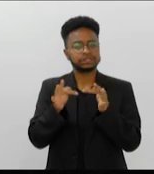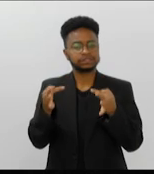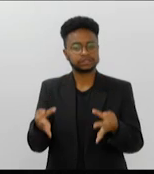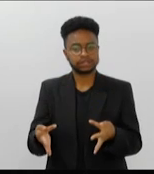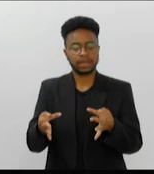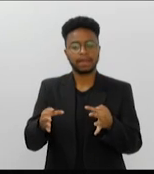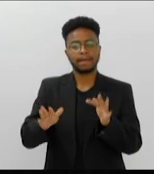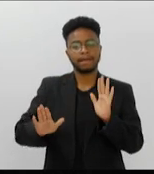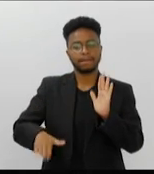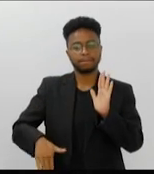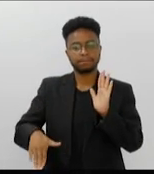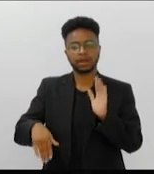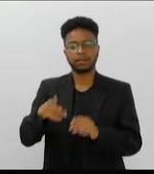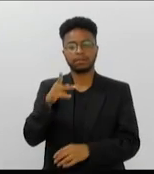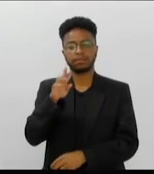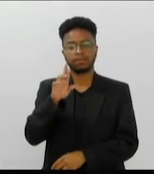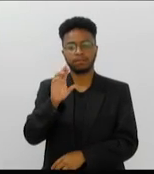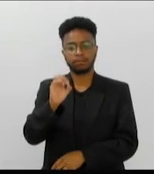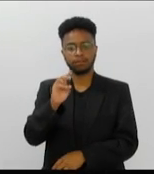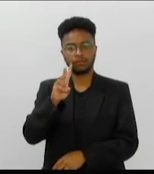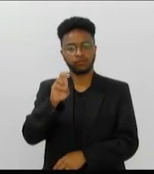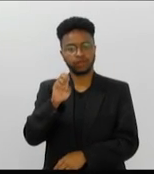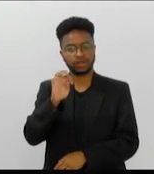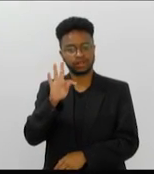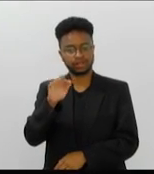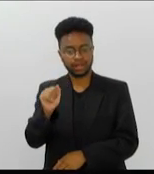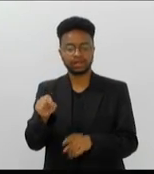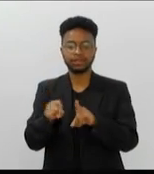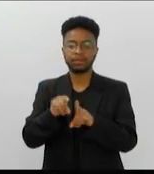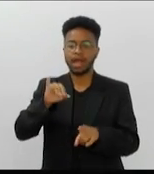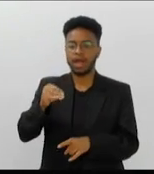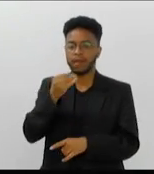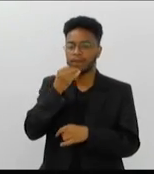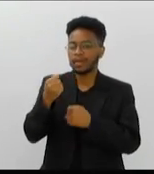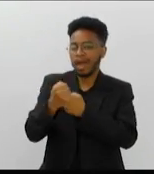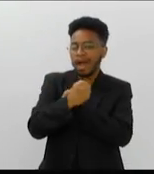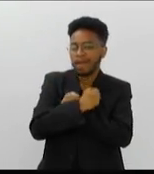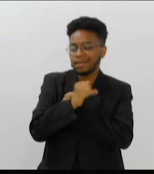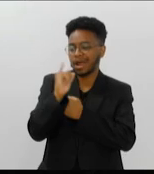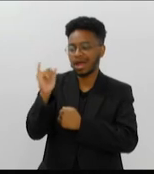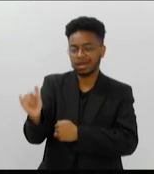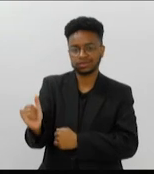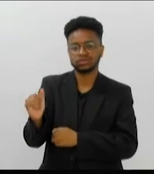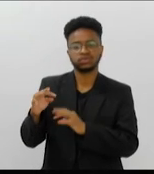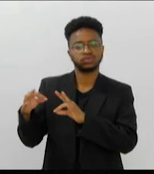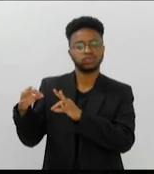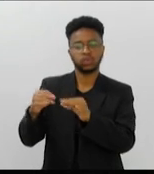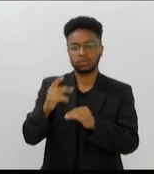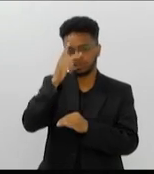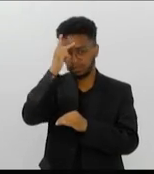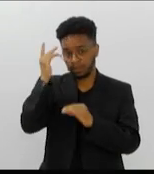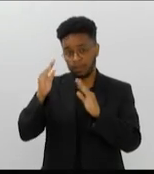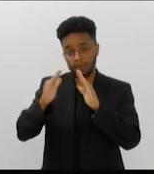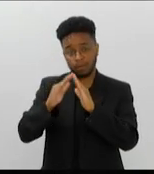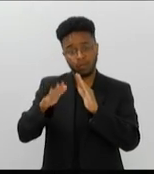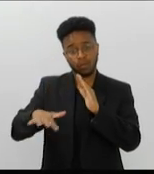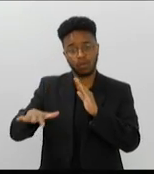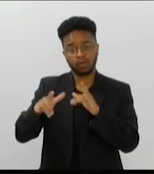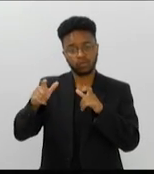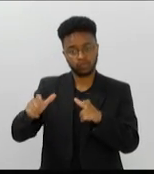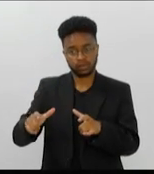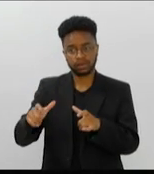do Provetá, e a gente aproveita aqui para mandar um grande abraço a todos os moradores do Provetá, na Ilha Grande,